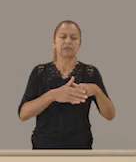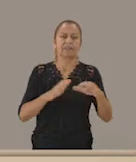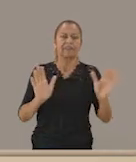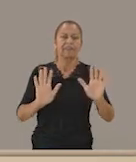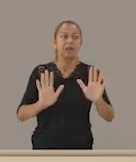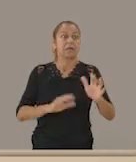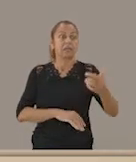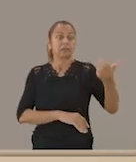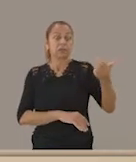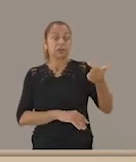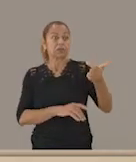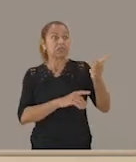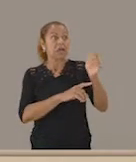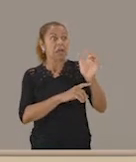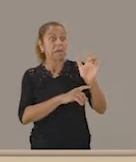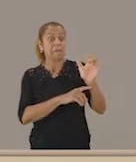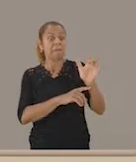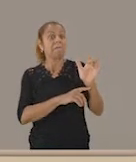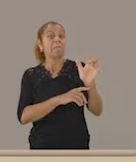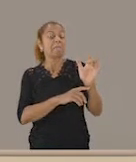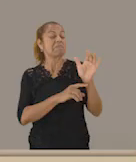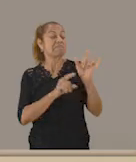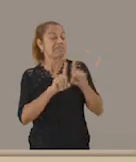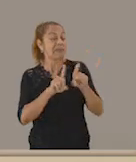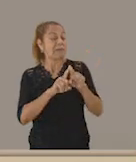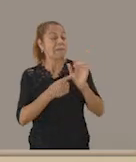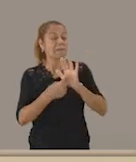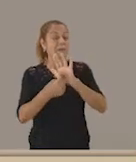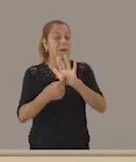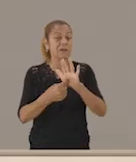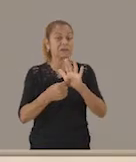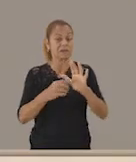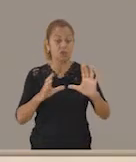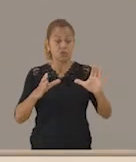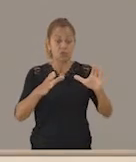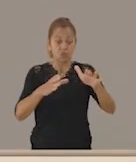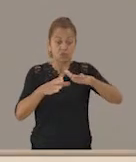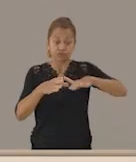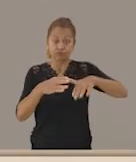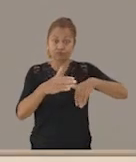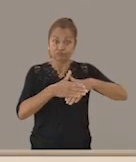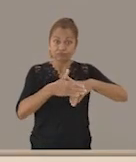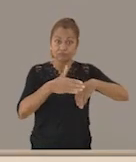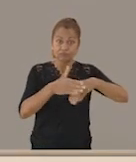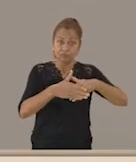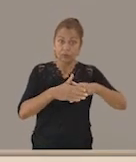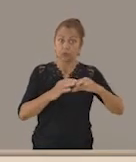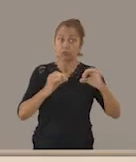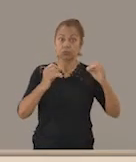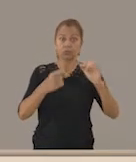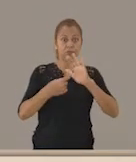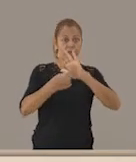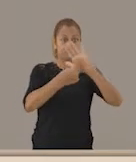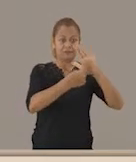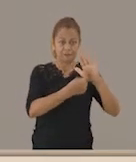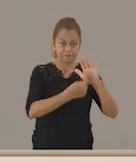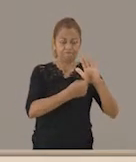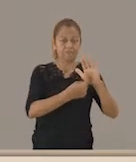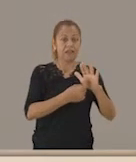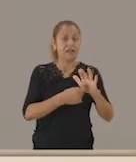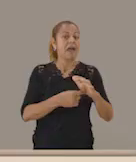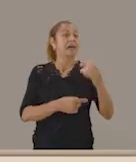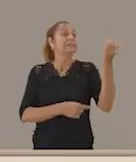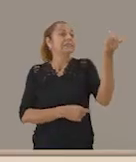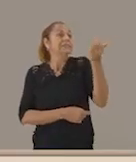todo, sem mostrar a taça do campeão. Já na segunda, a atenção volta-se à